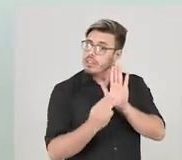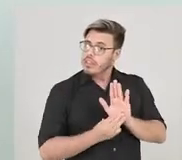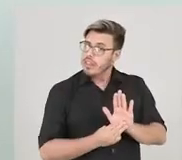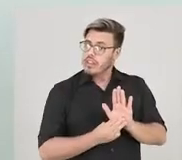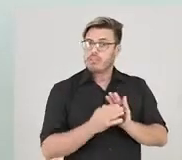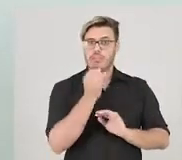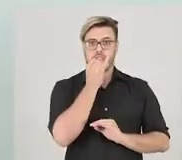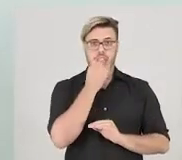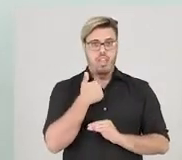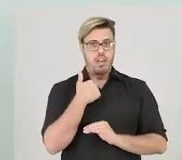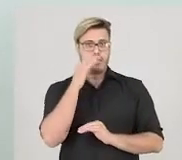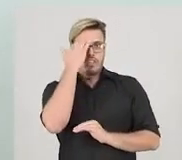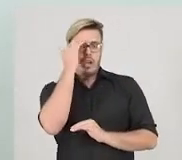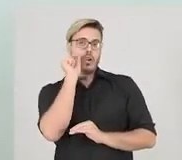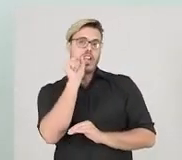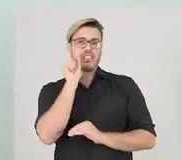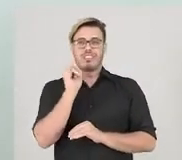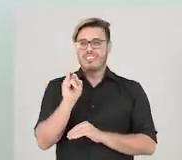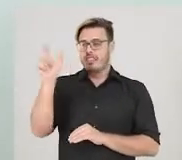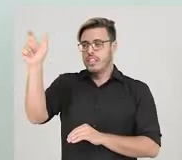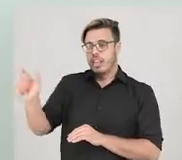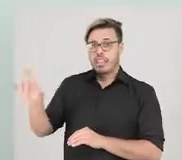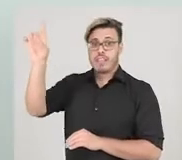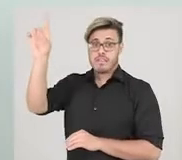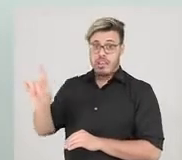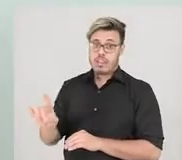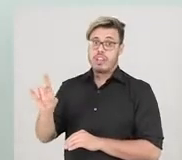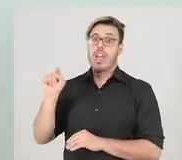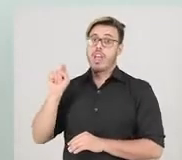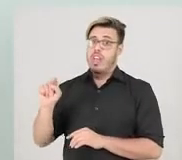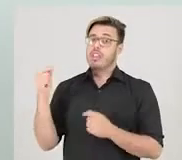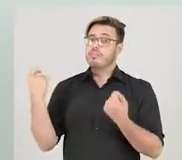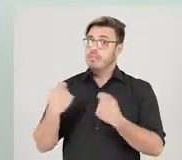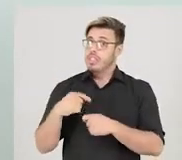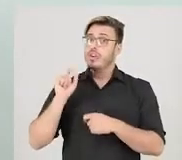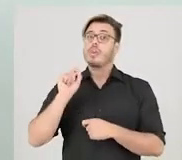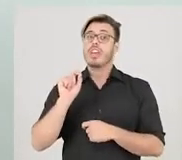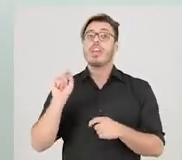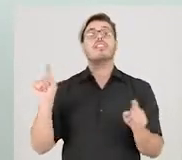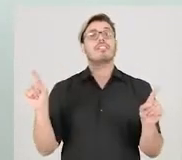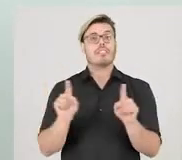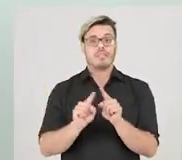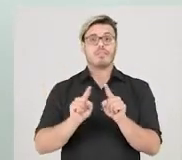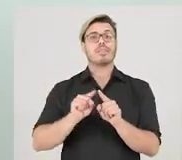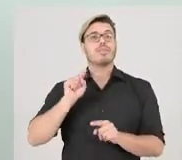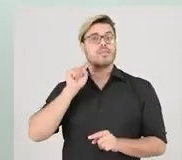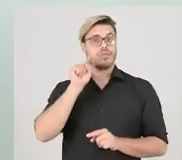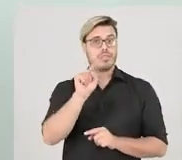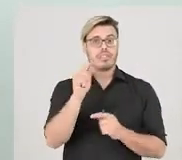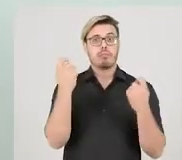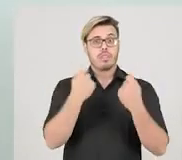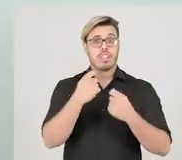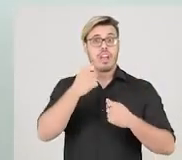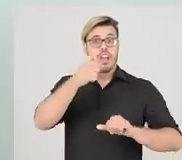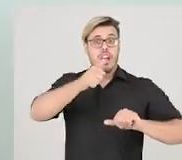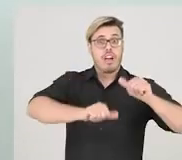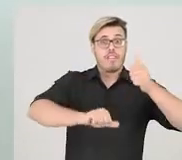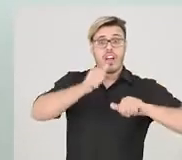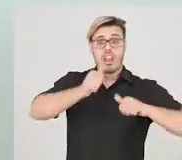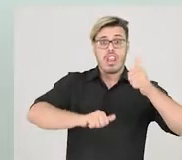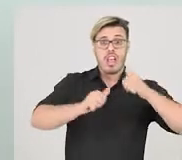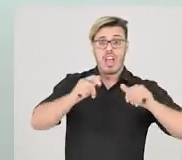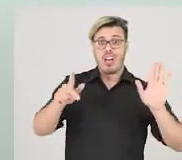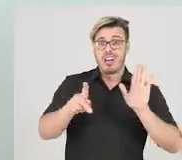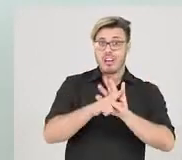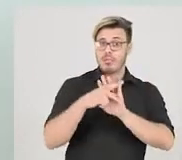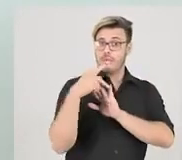reavaliar a sua proposta metodológica. Porque o problema não está no menino nem na sua deficiência. Muitas vezes o problema